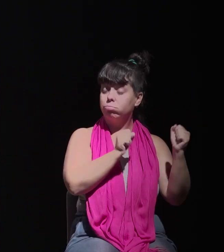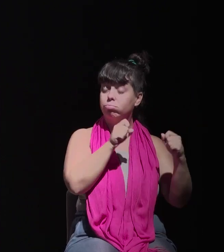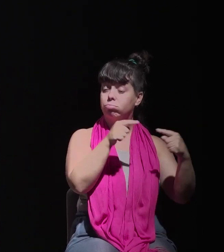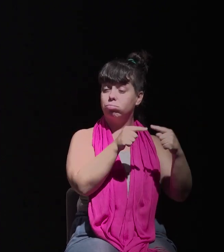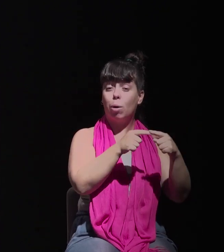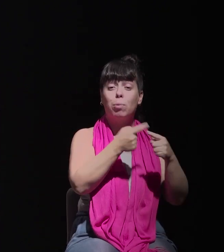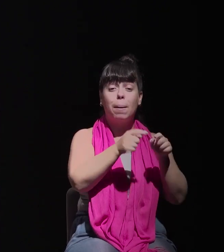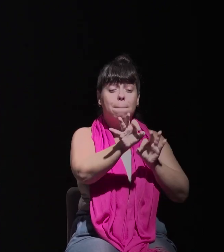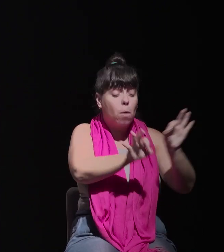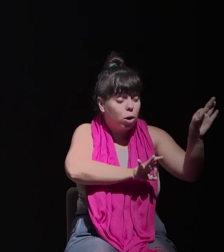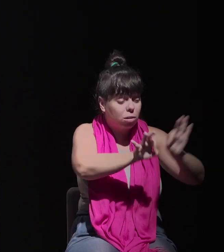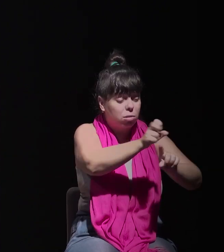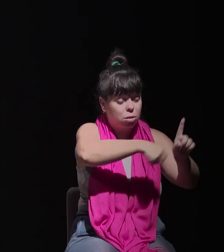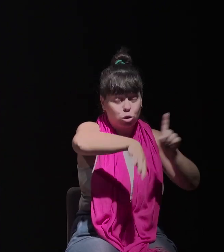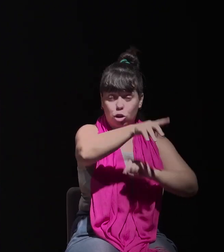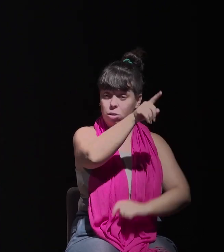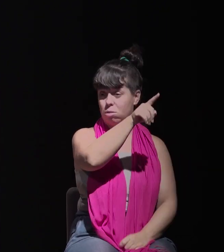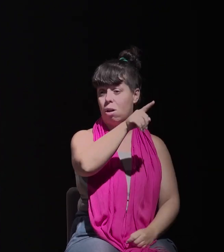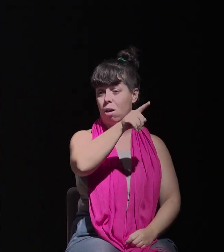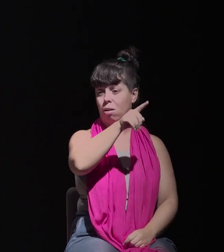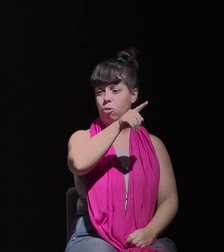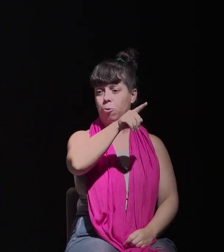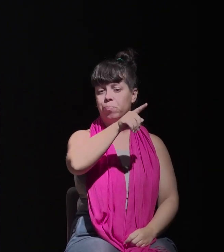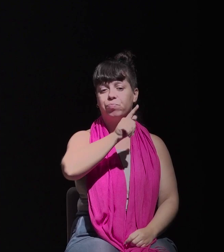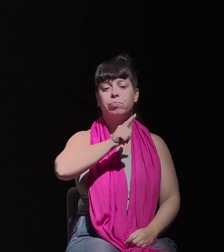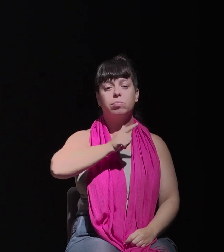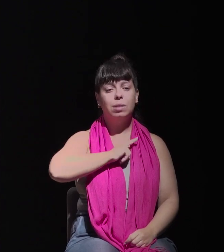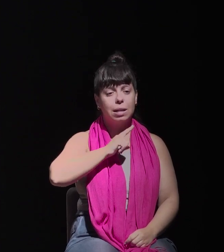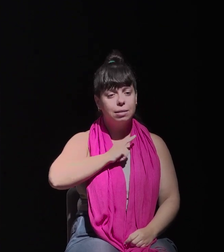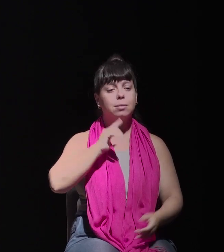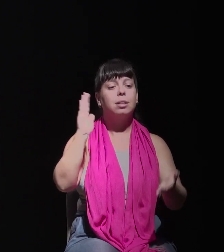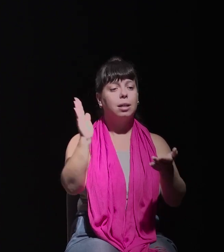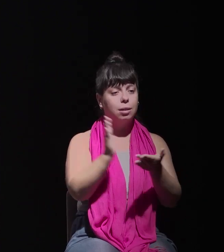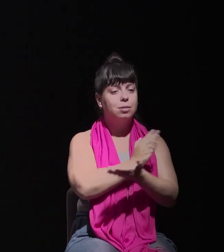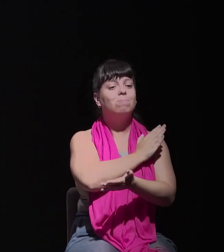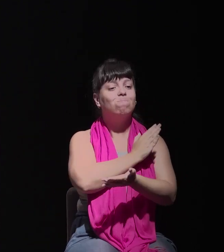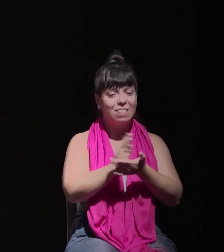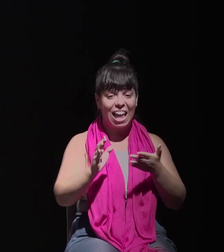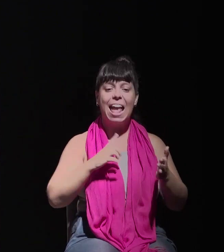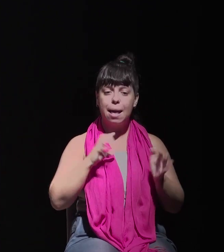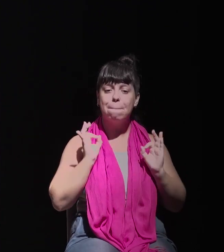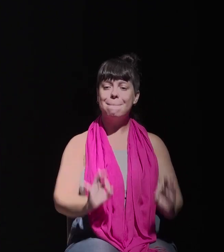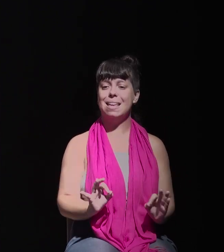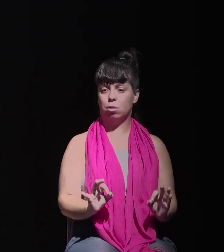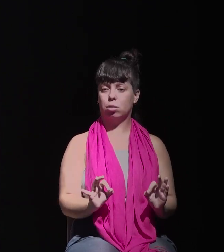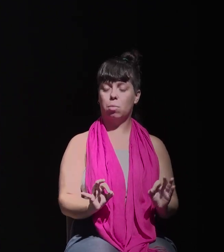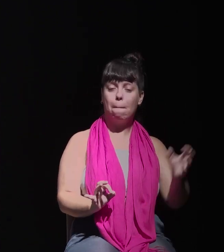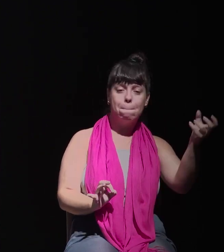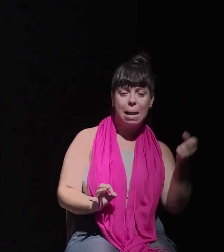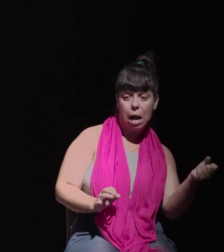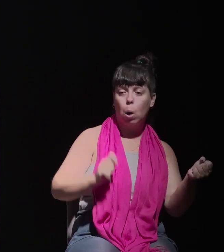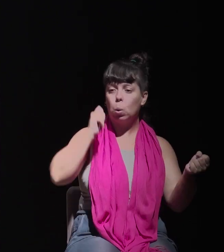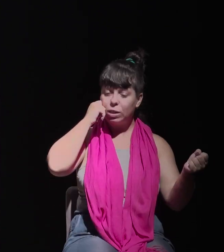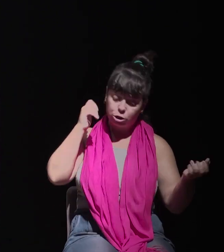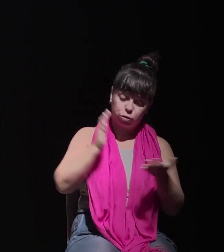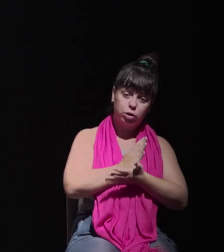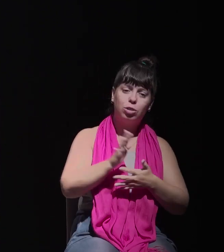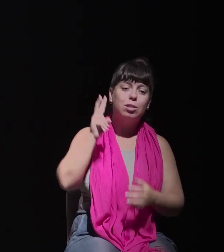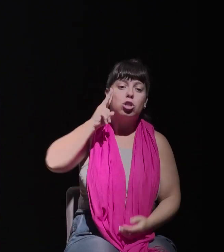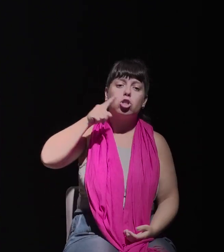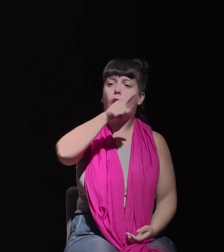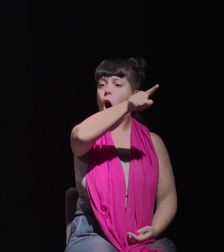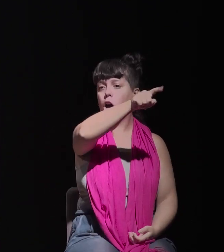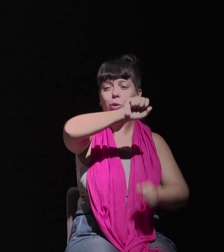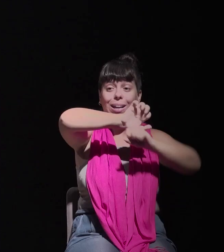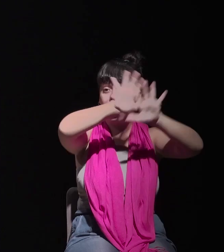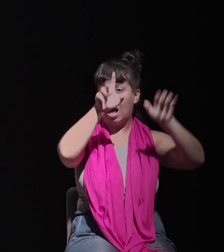social da população é marcadamente dividido pelas raças. Isso é histórico, né? A gente sabe disso.